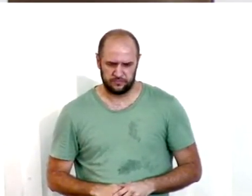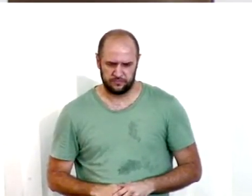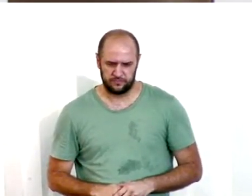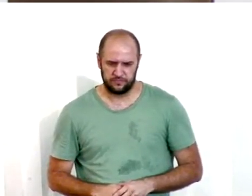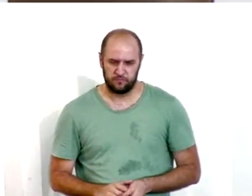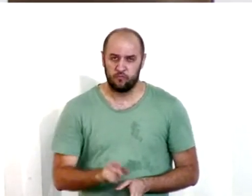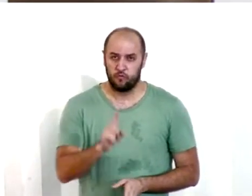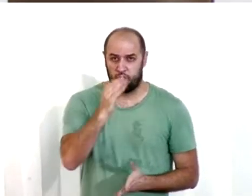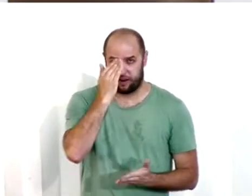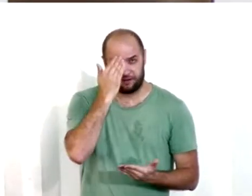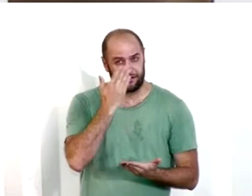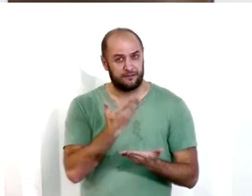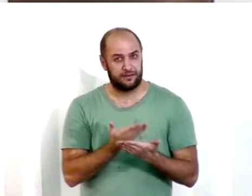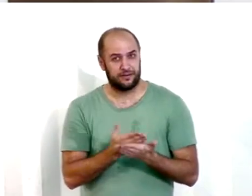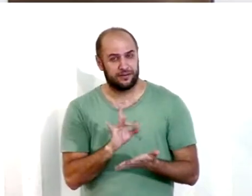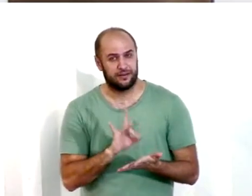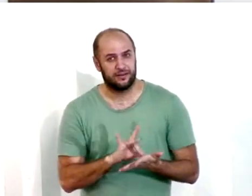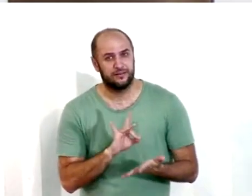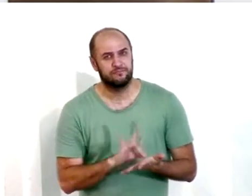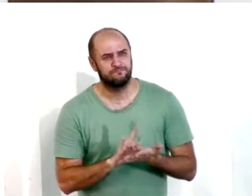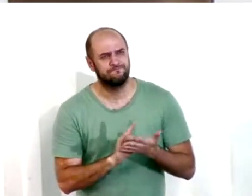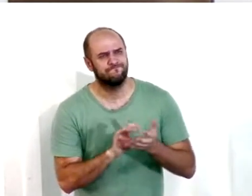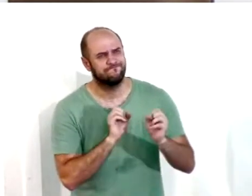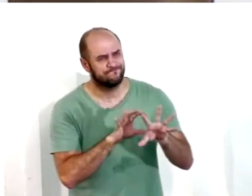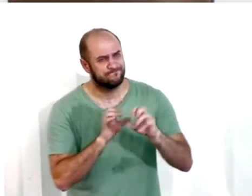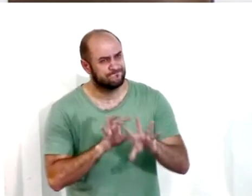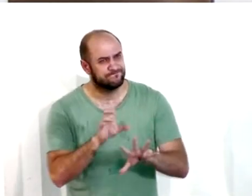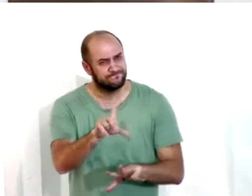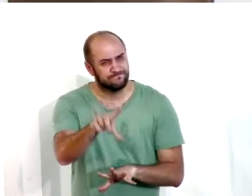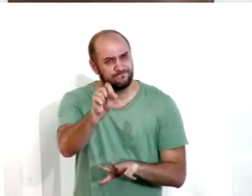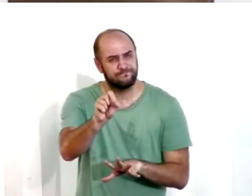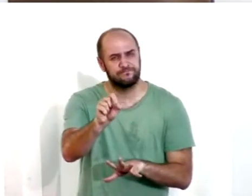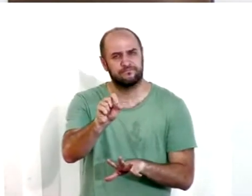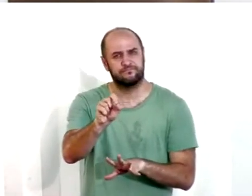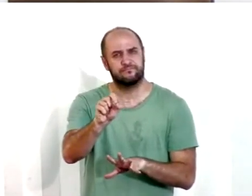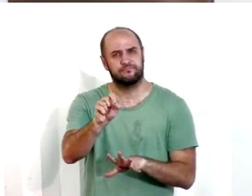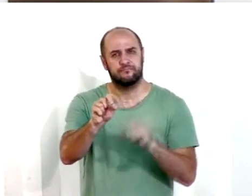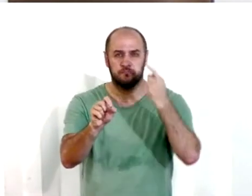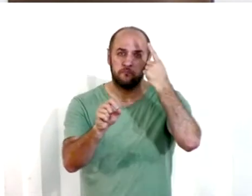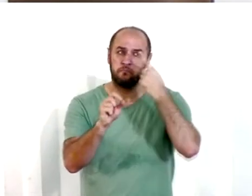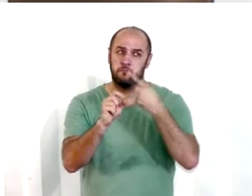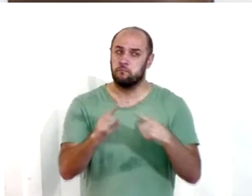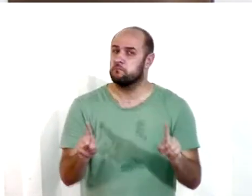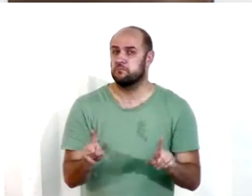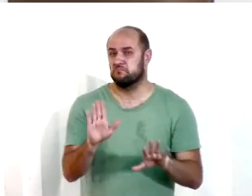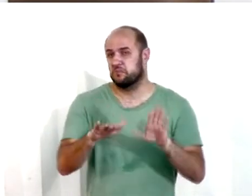Ou se você tem dificuldades com essa doutrina, talvez é porque você não